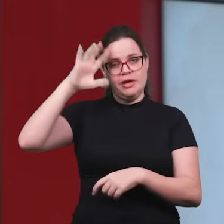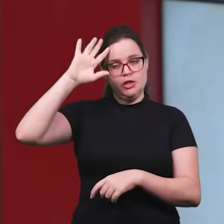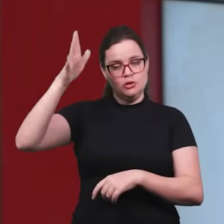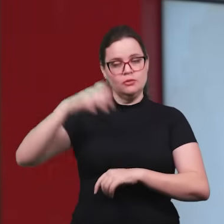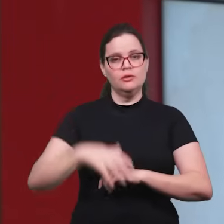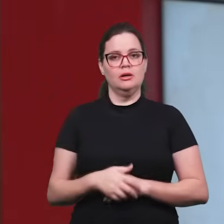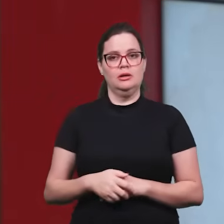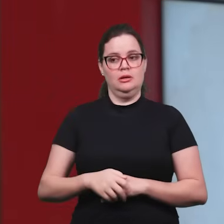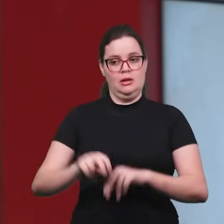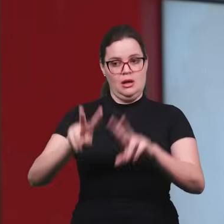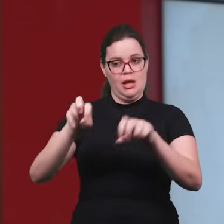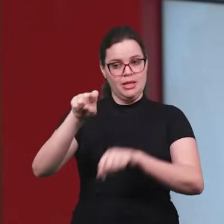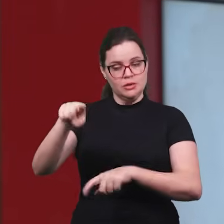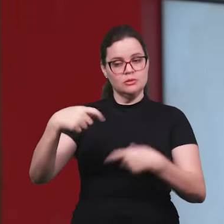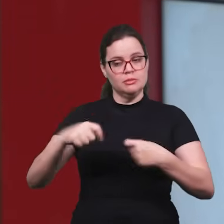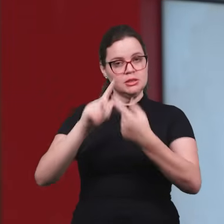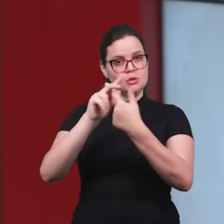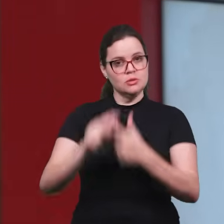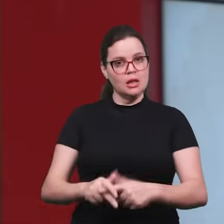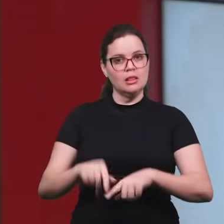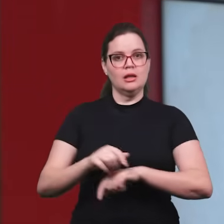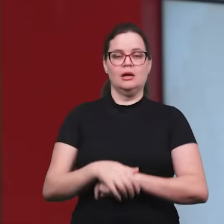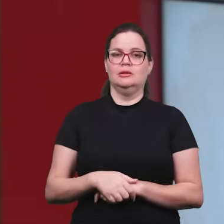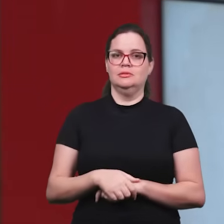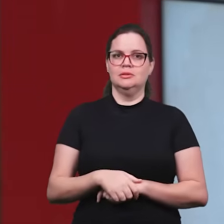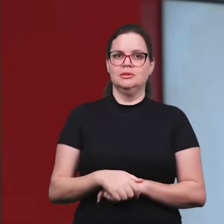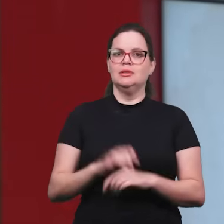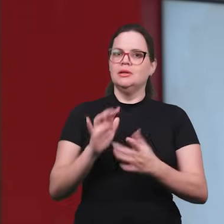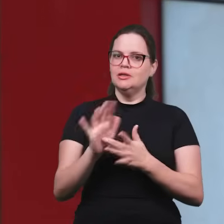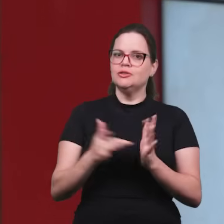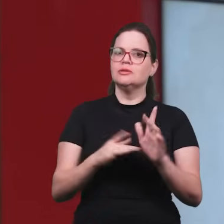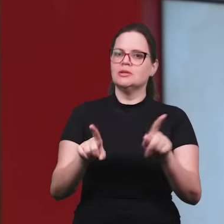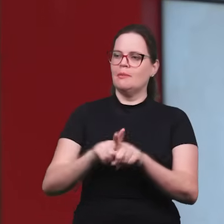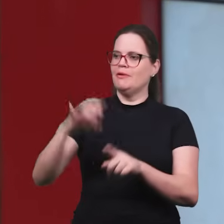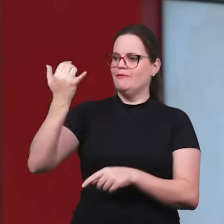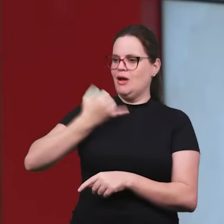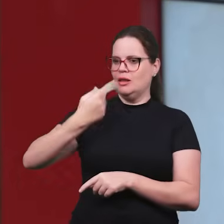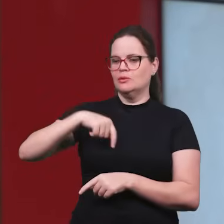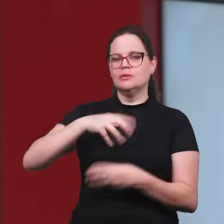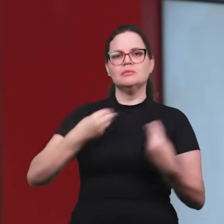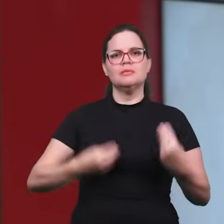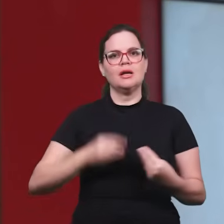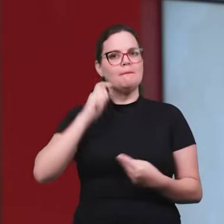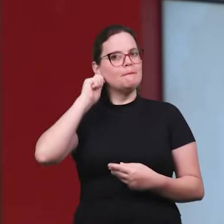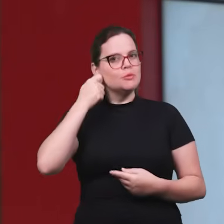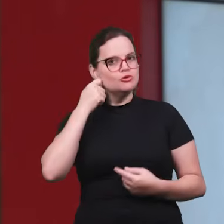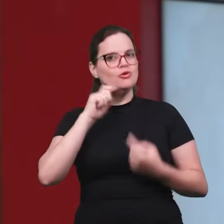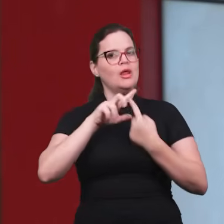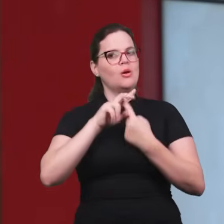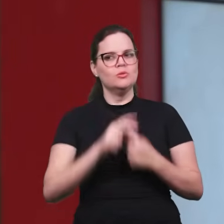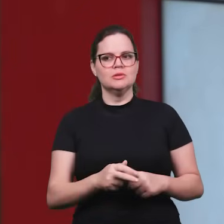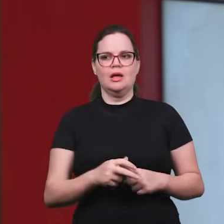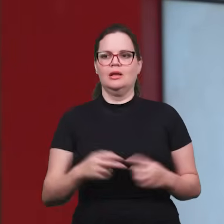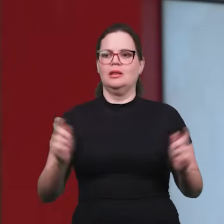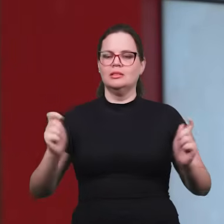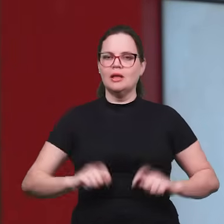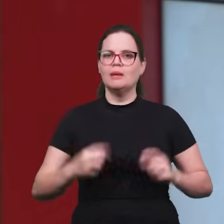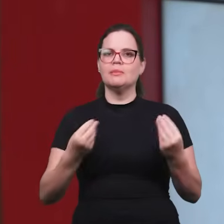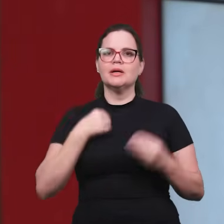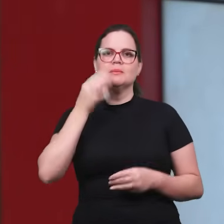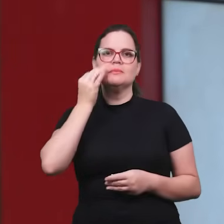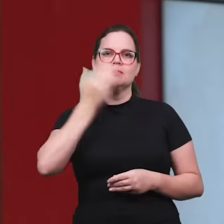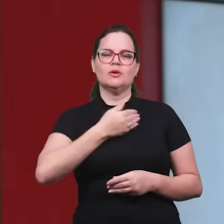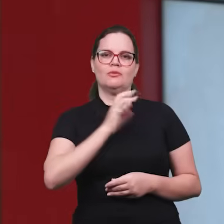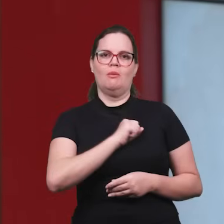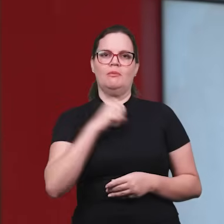que ela precisava colocar em ordem. E o Senhor Jesus faz isso conosco, para nos mostrar o amor dele. Vai, resolve e vem